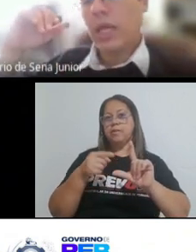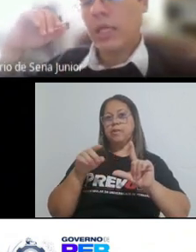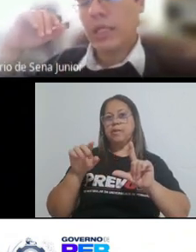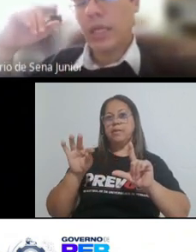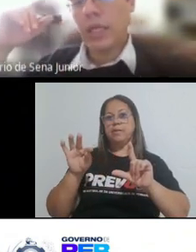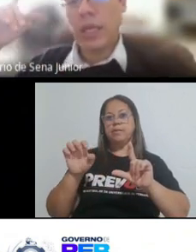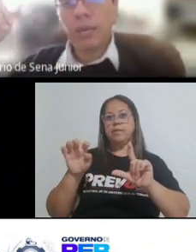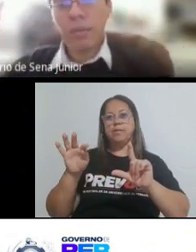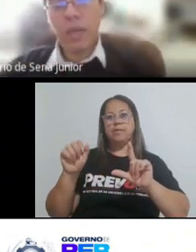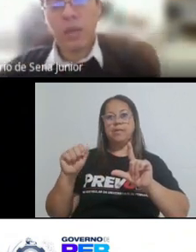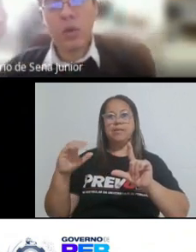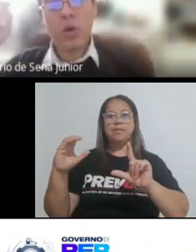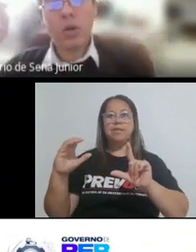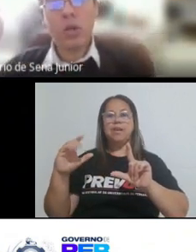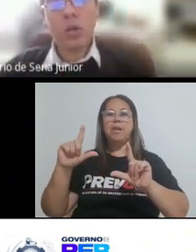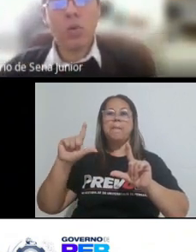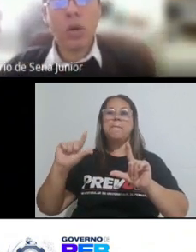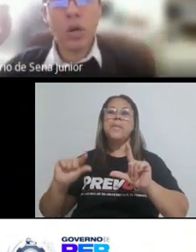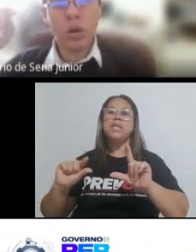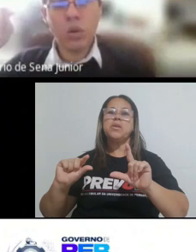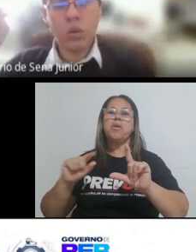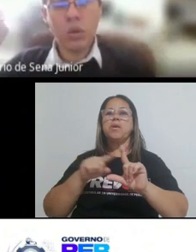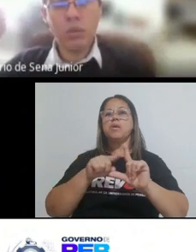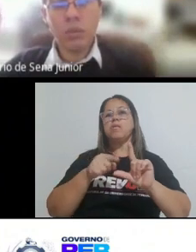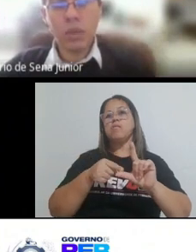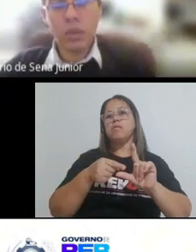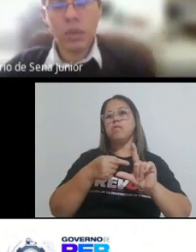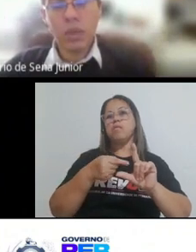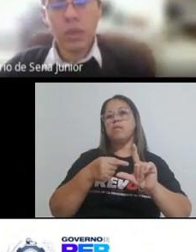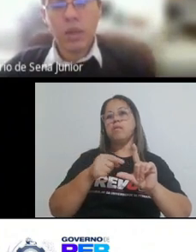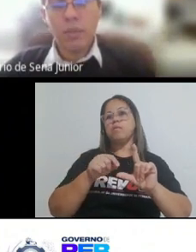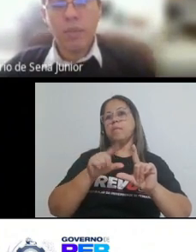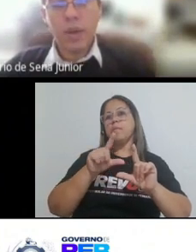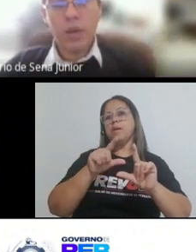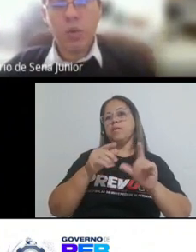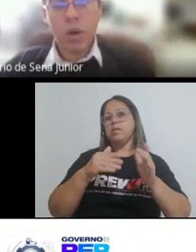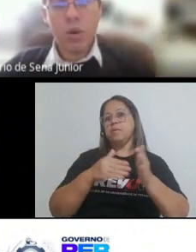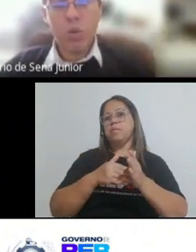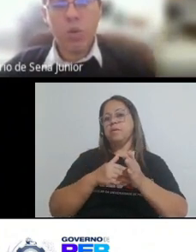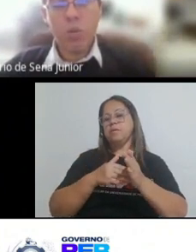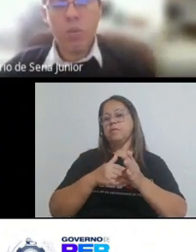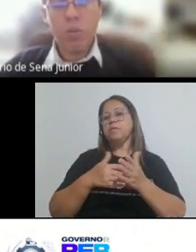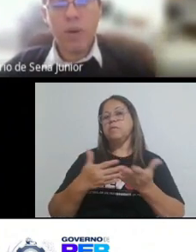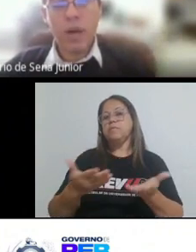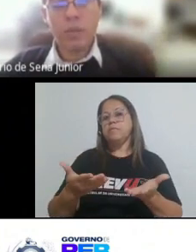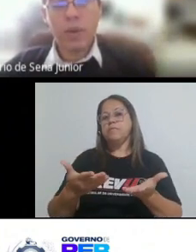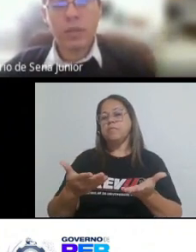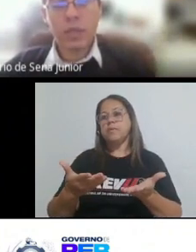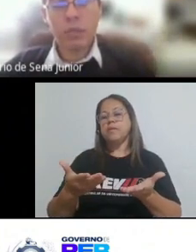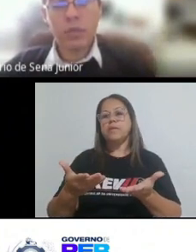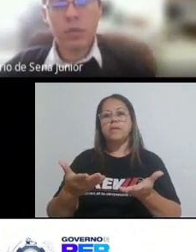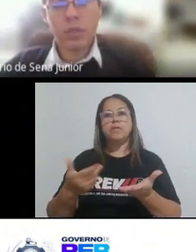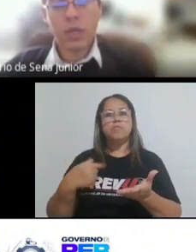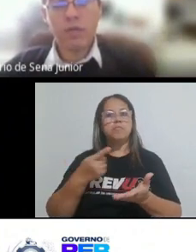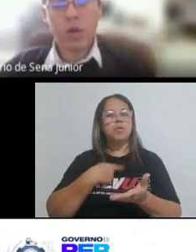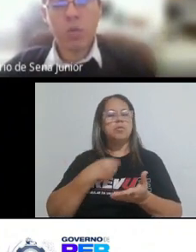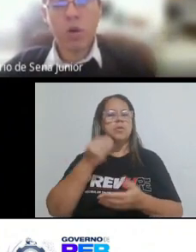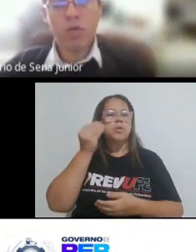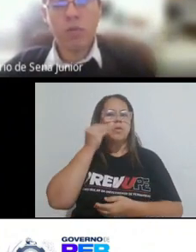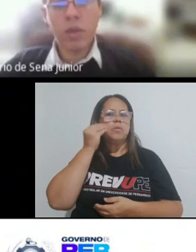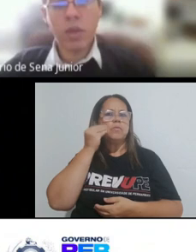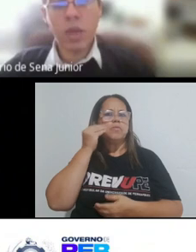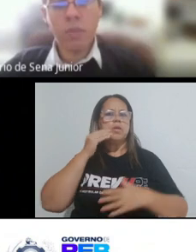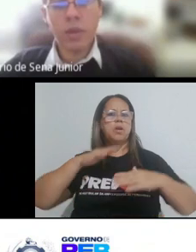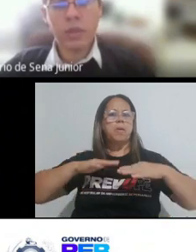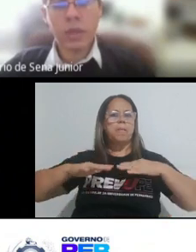ele seria menor que o ângulo limite para o qual passamos a observar o